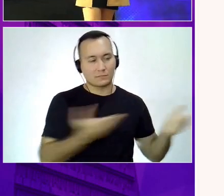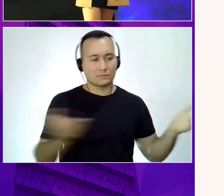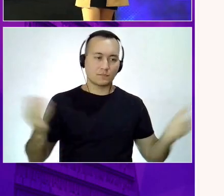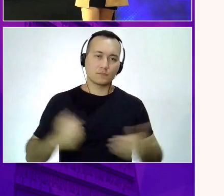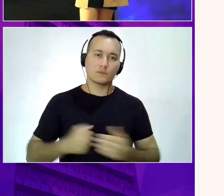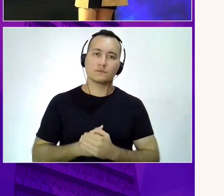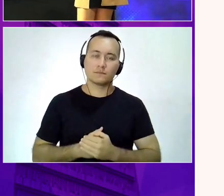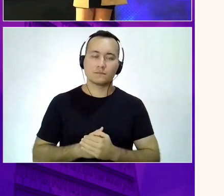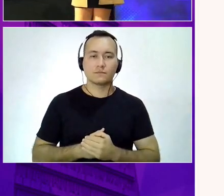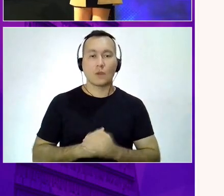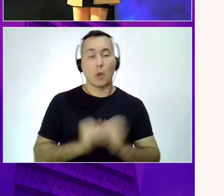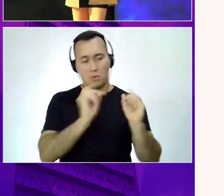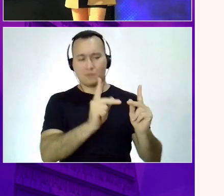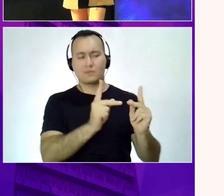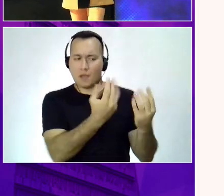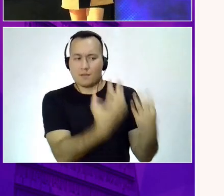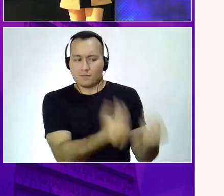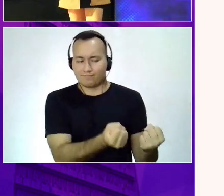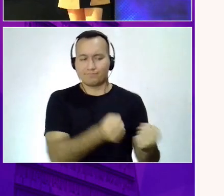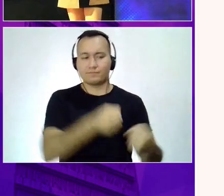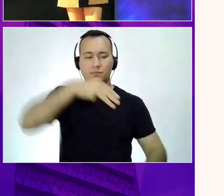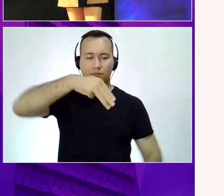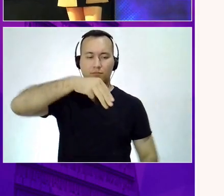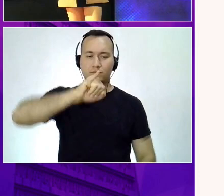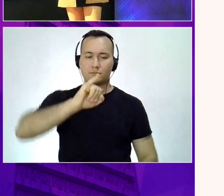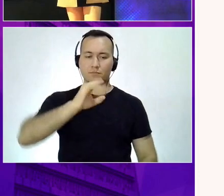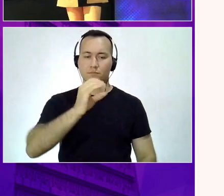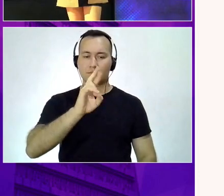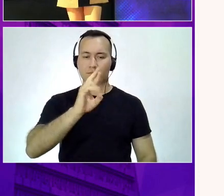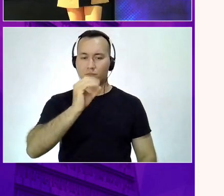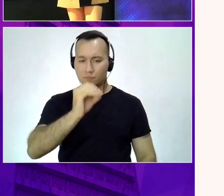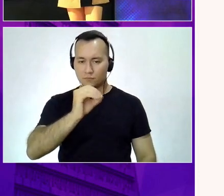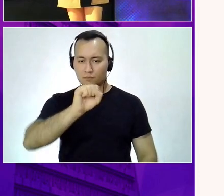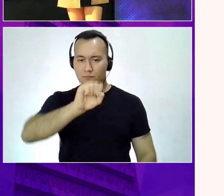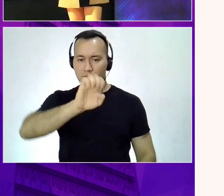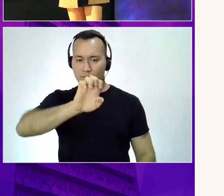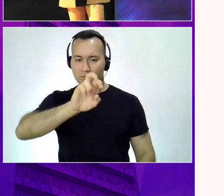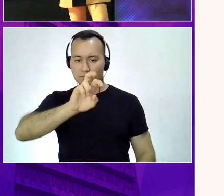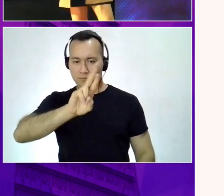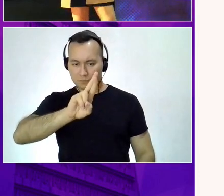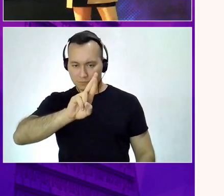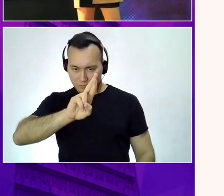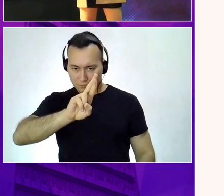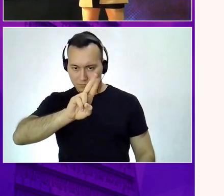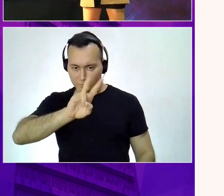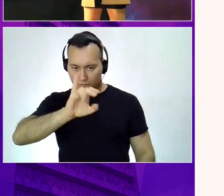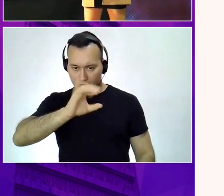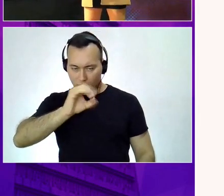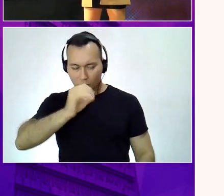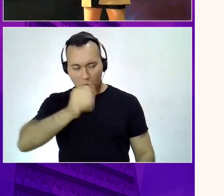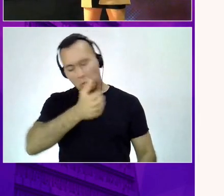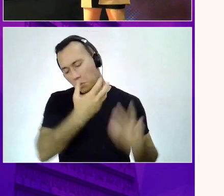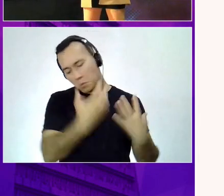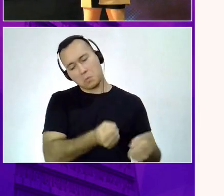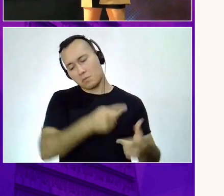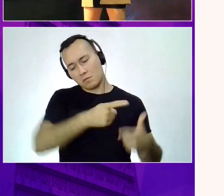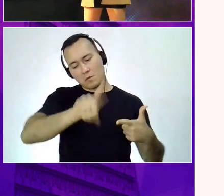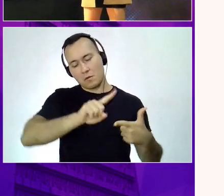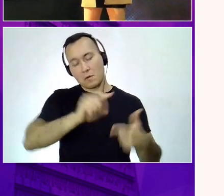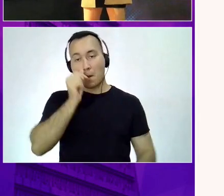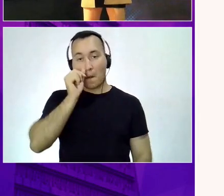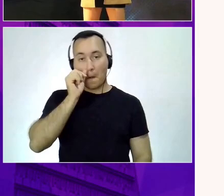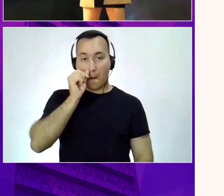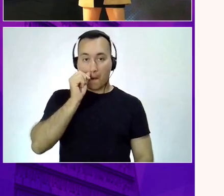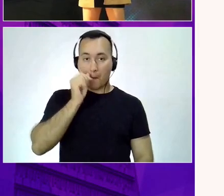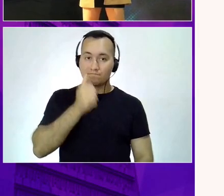trabalhar com microserviços. Microserviços são legais, funciona para o nosso caso. A gente está com disposição e equipe e budget